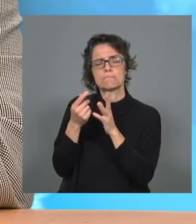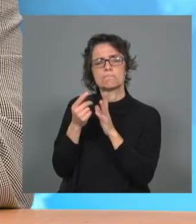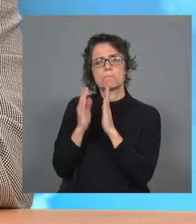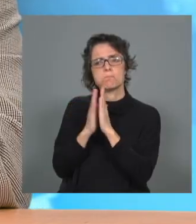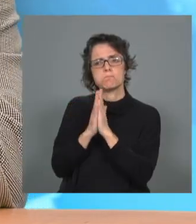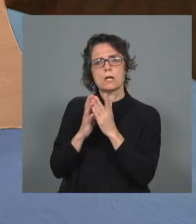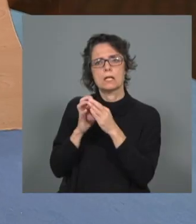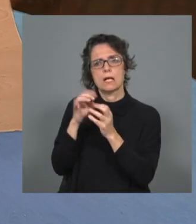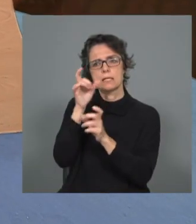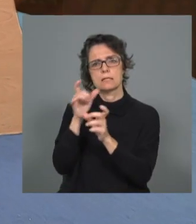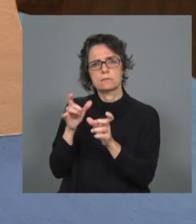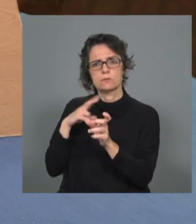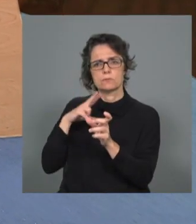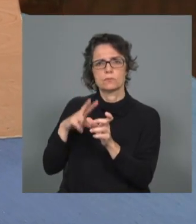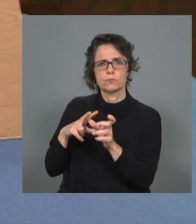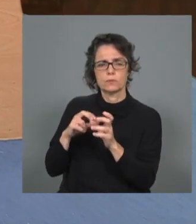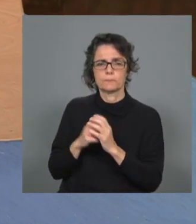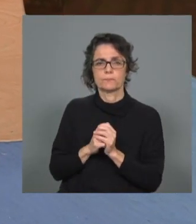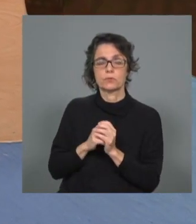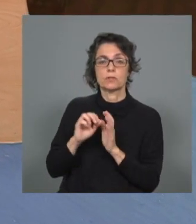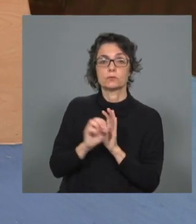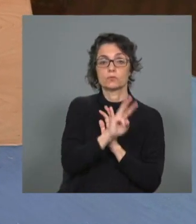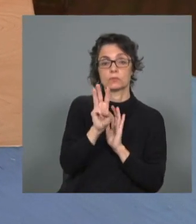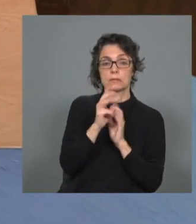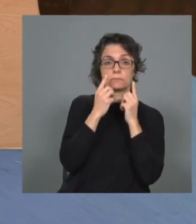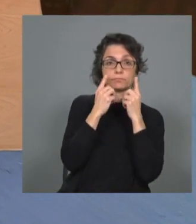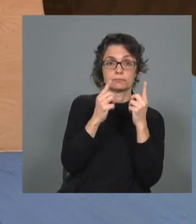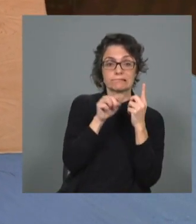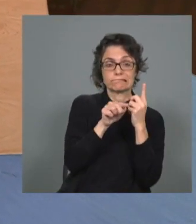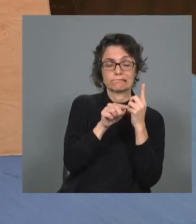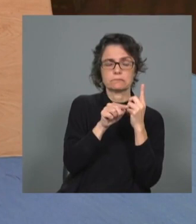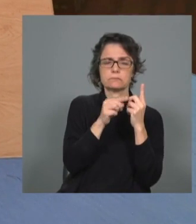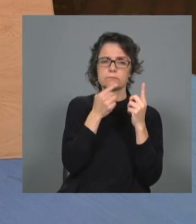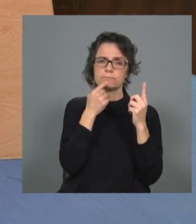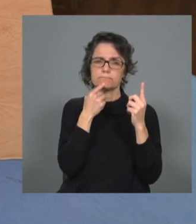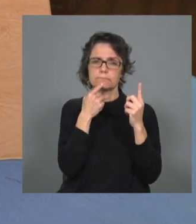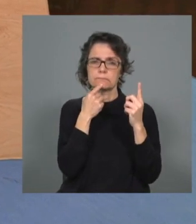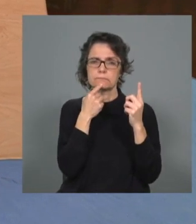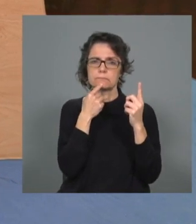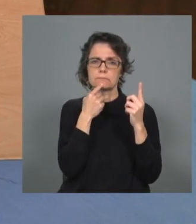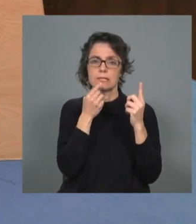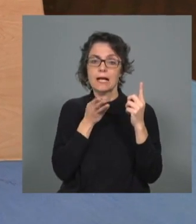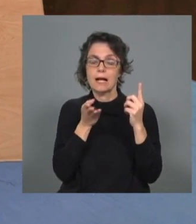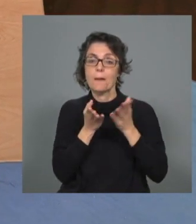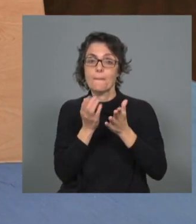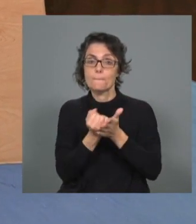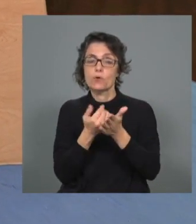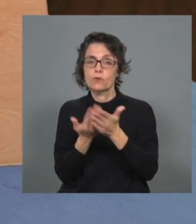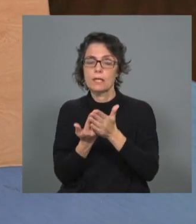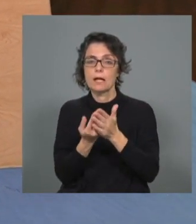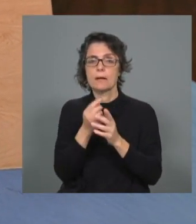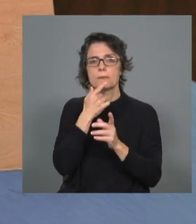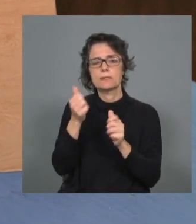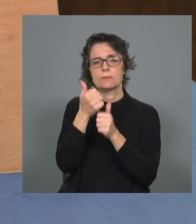portugueses. Portanto, esses 3 capítulos iniciais são capítulos que servem para ajudar a compreender os capítulos, o 4, o 5 e o 6.